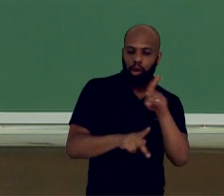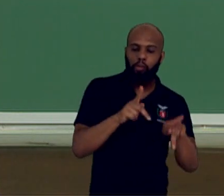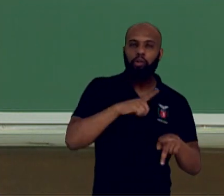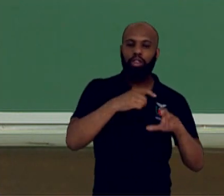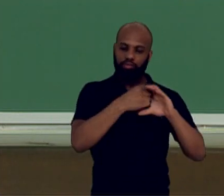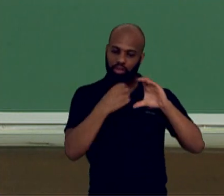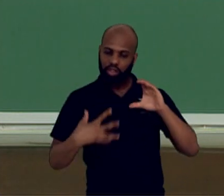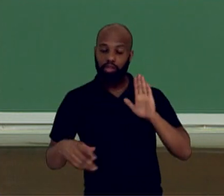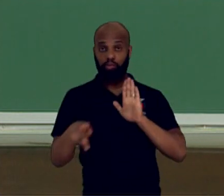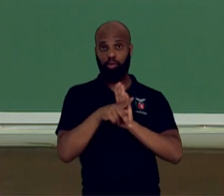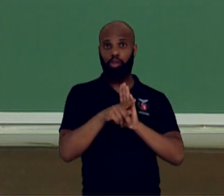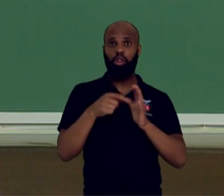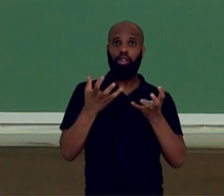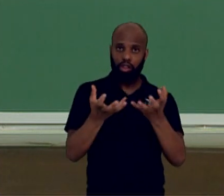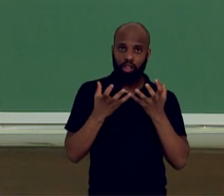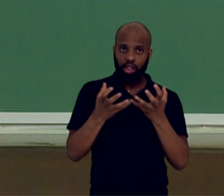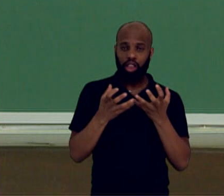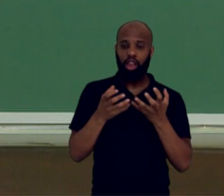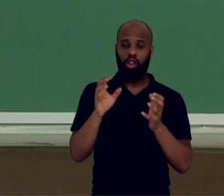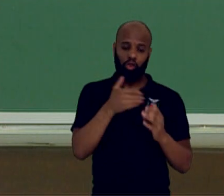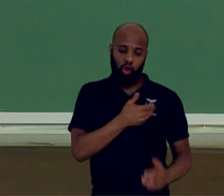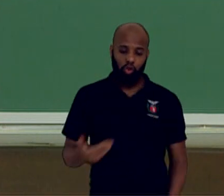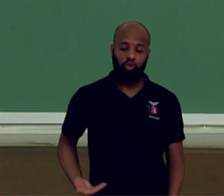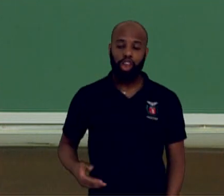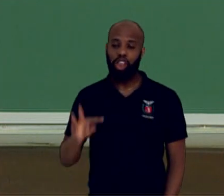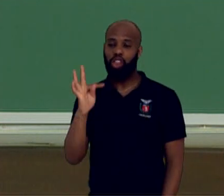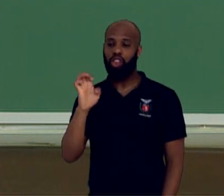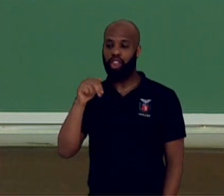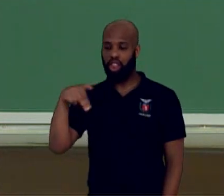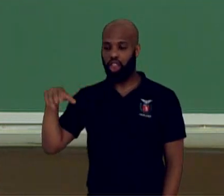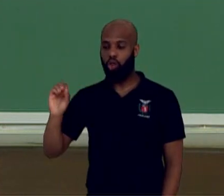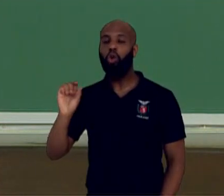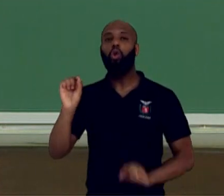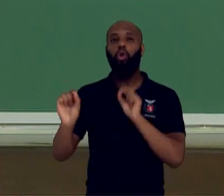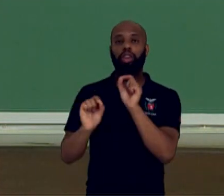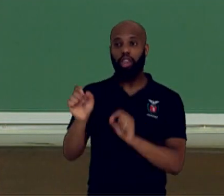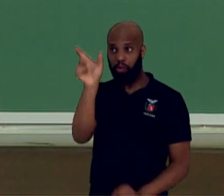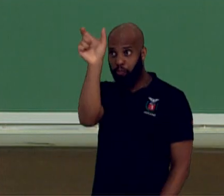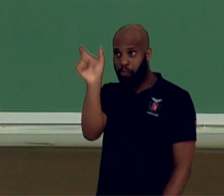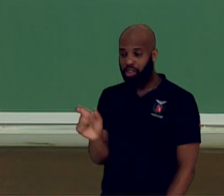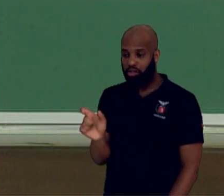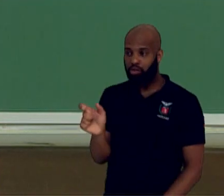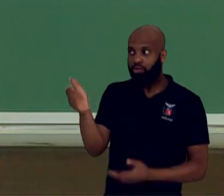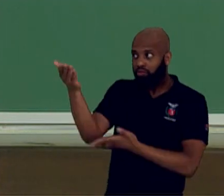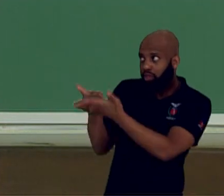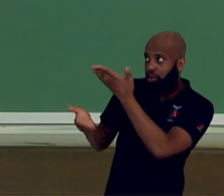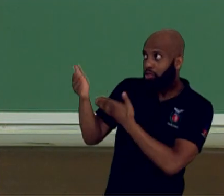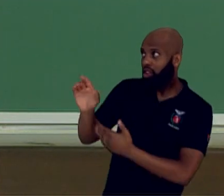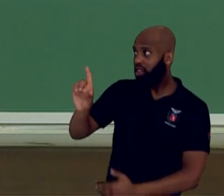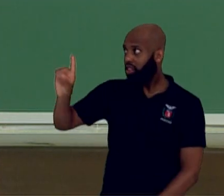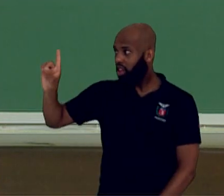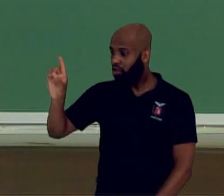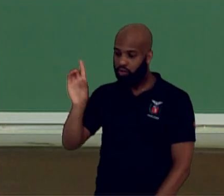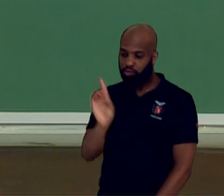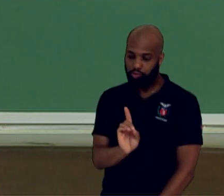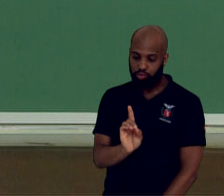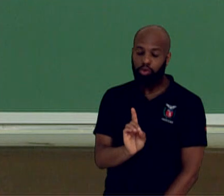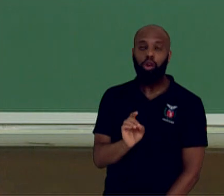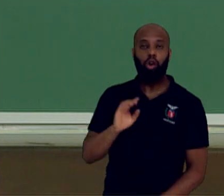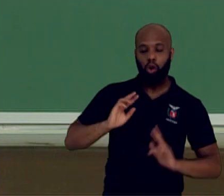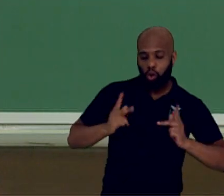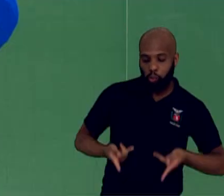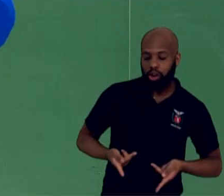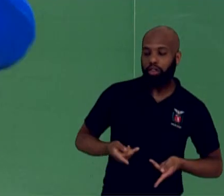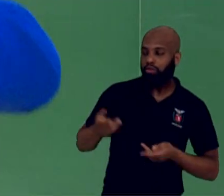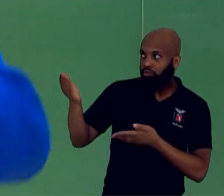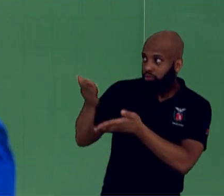característica. Prefiro colocar, então, esse governante Tenno como uma espécie de intermediário entre os deuses e os homens. Mas é uma